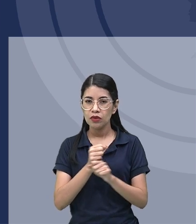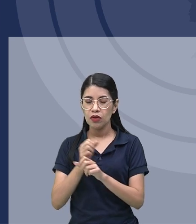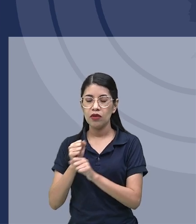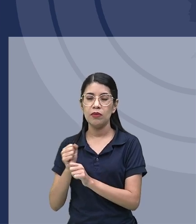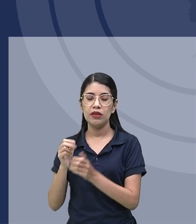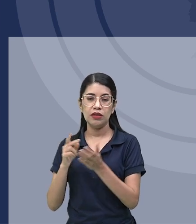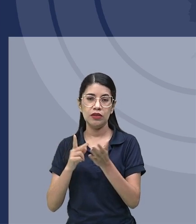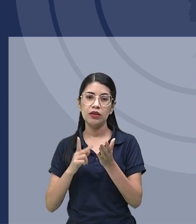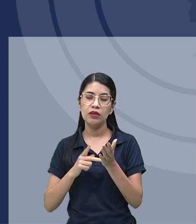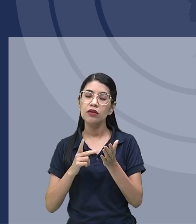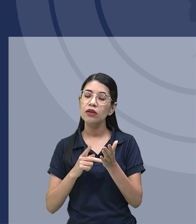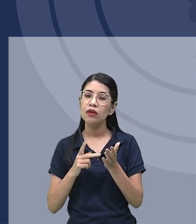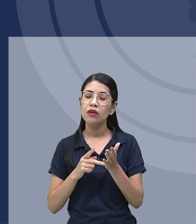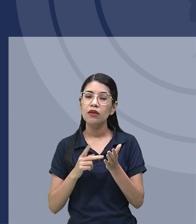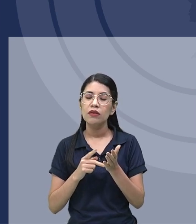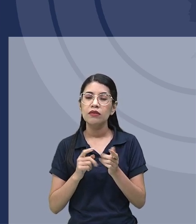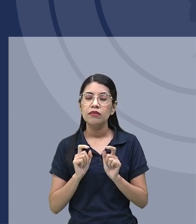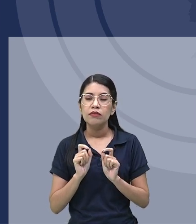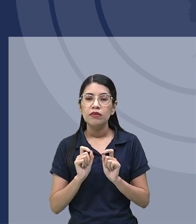habilidades socioeducativas,